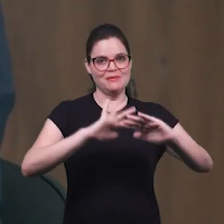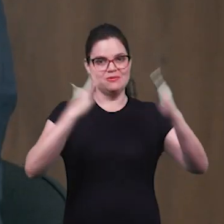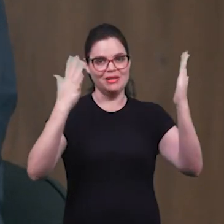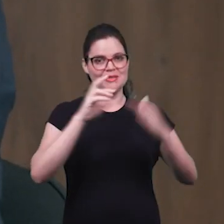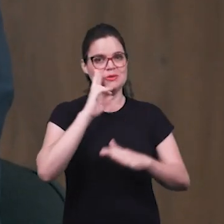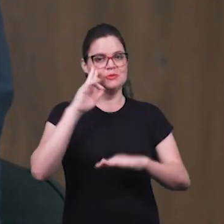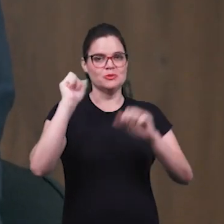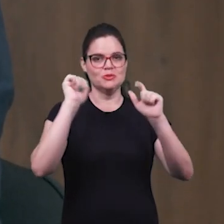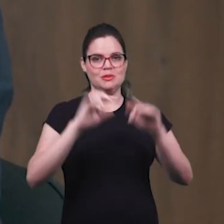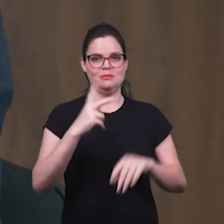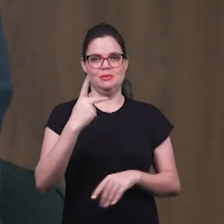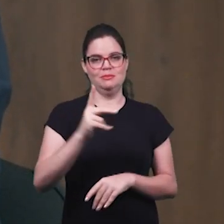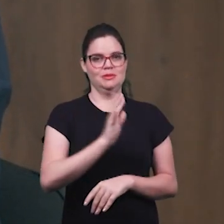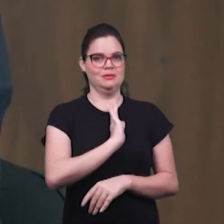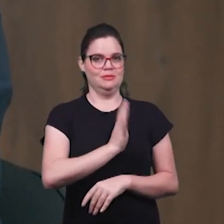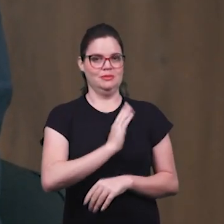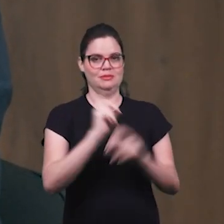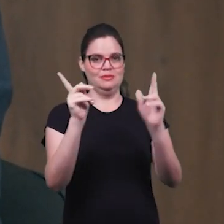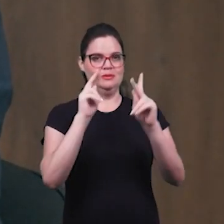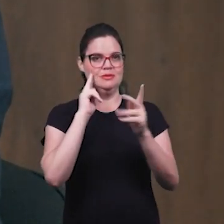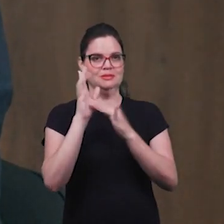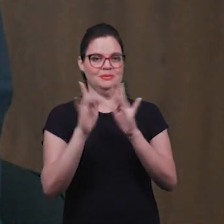final. A todos a paz do Senhor Jesus.